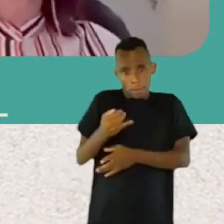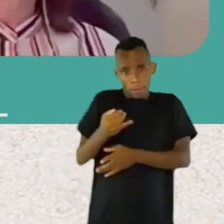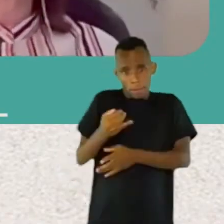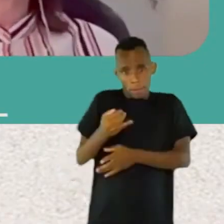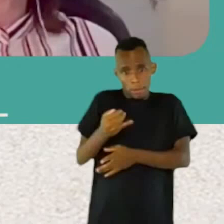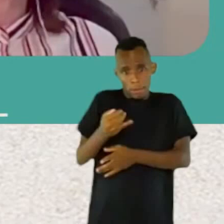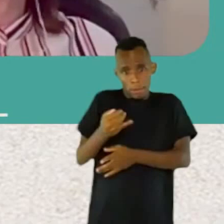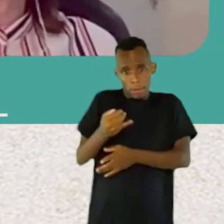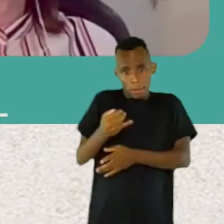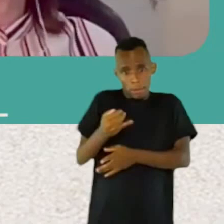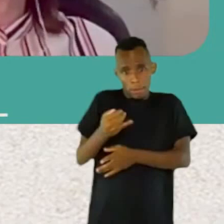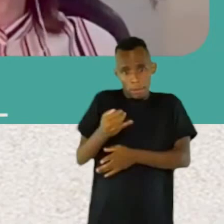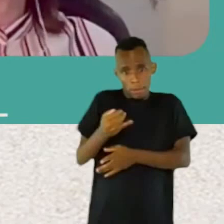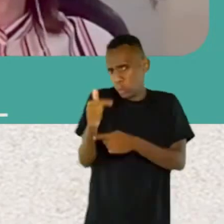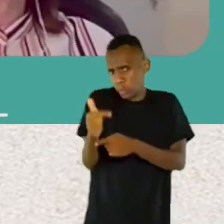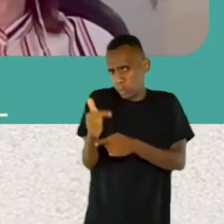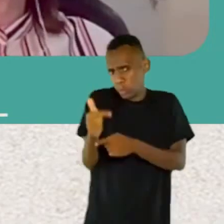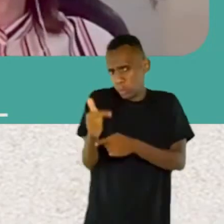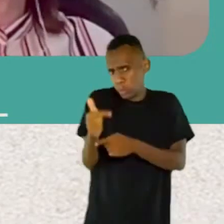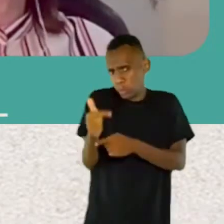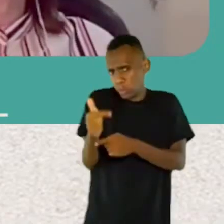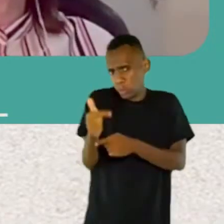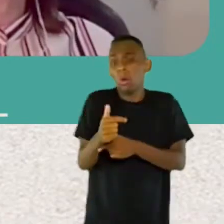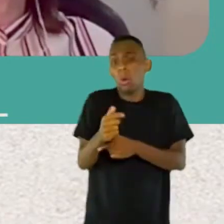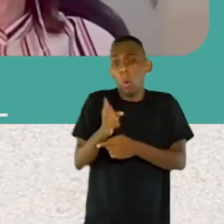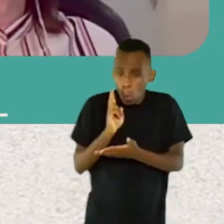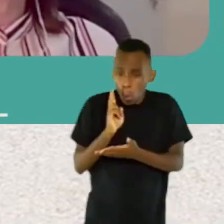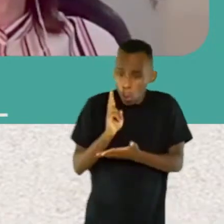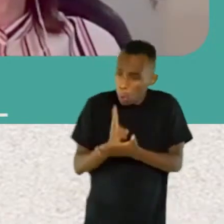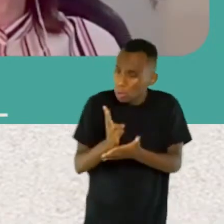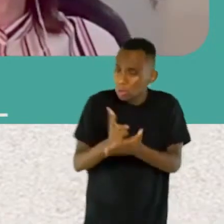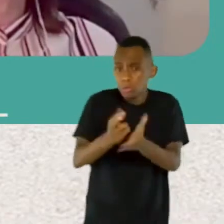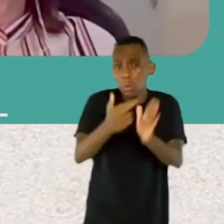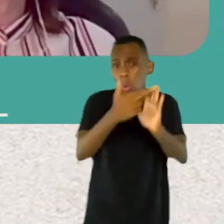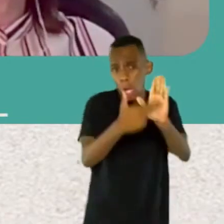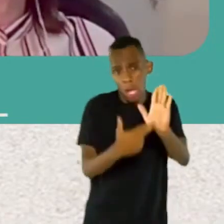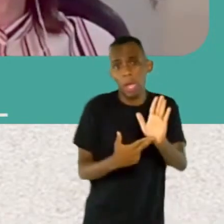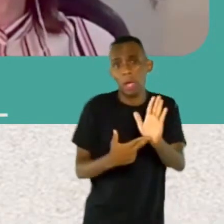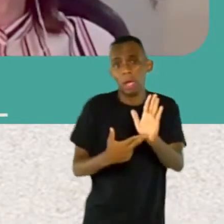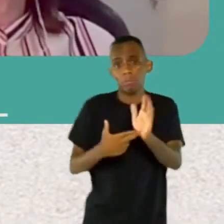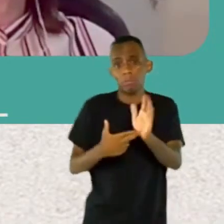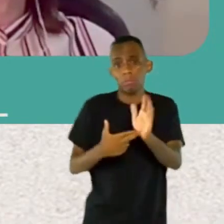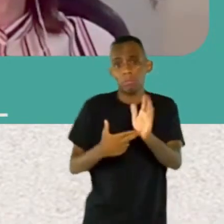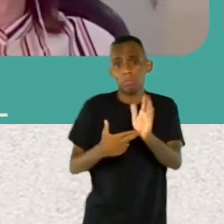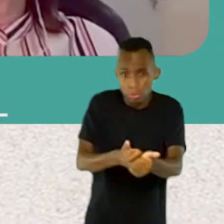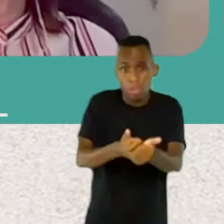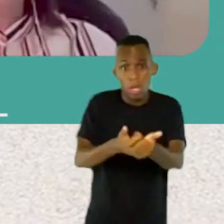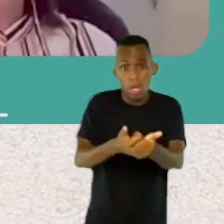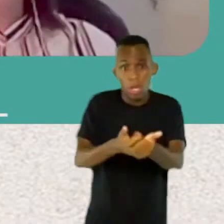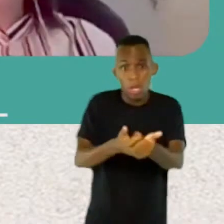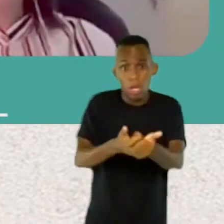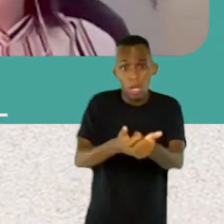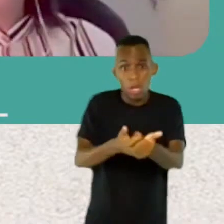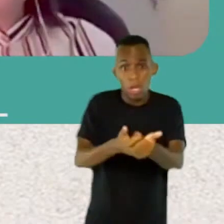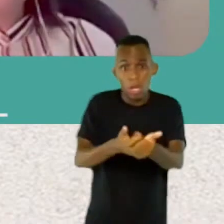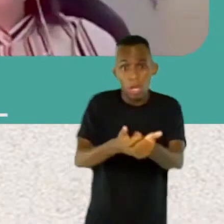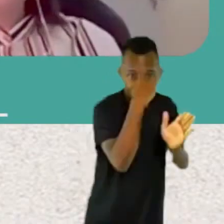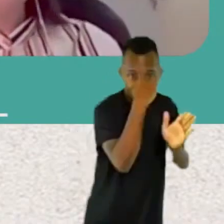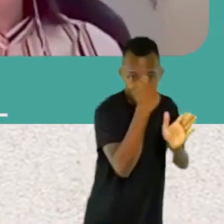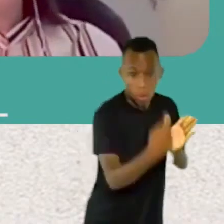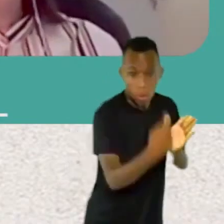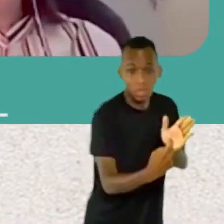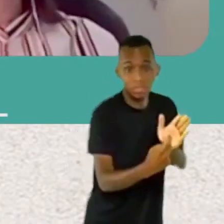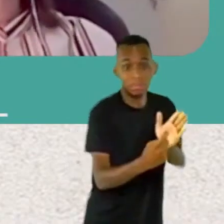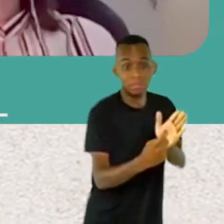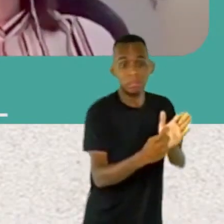de vista, não foge à regra, né? Eu estou falando agora da violência dessa parte da